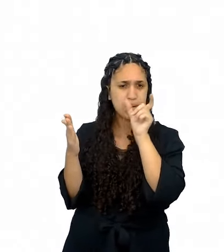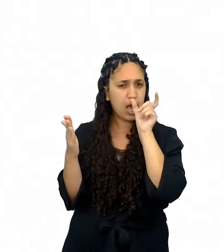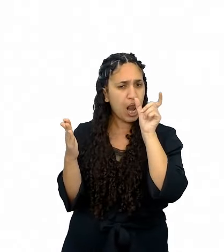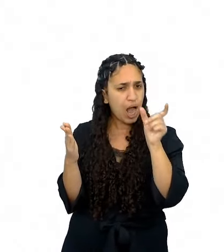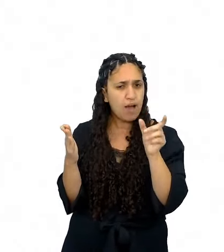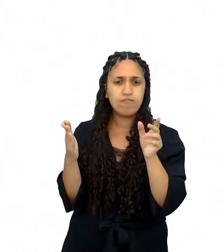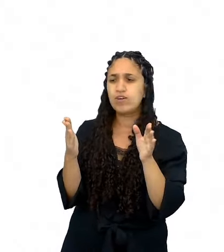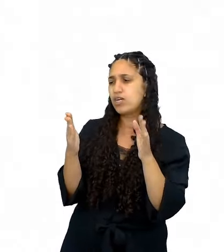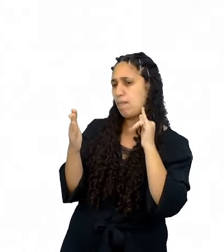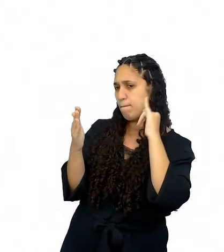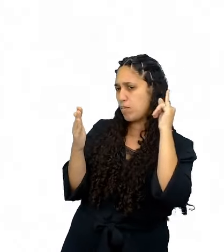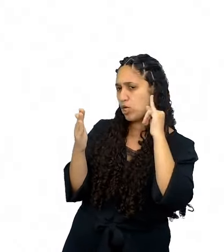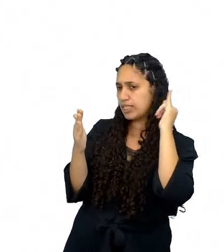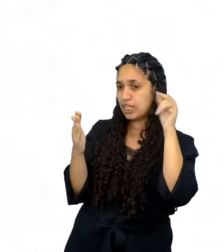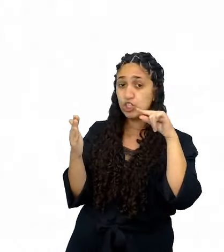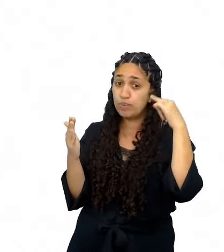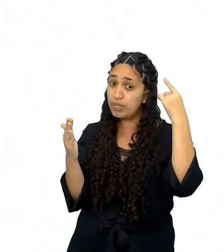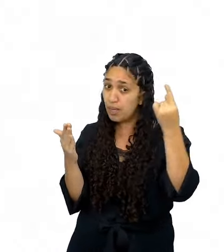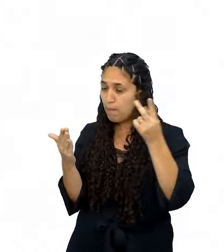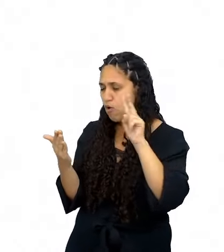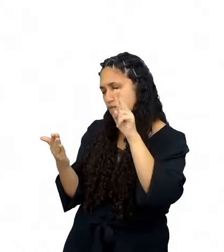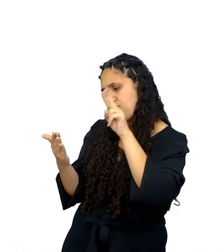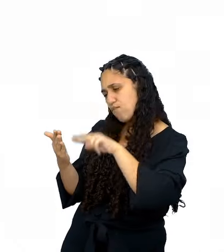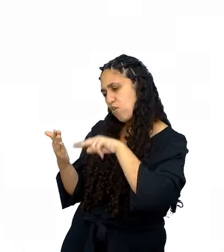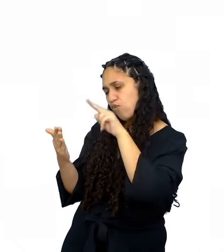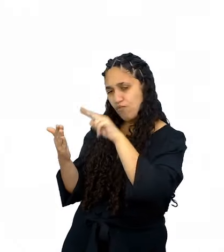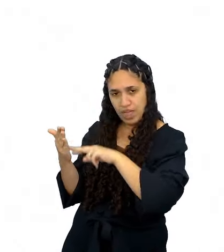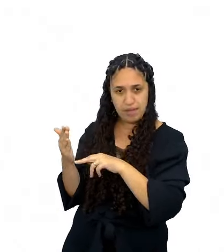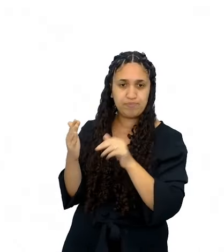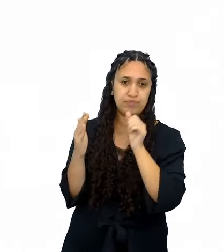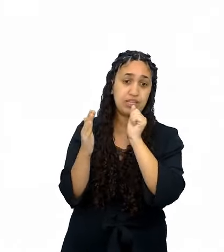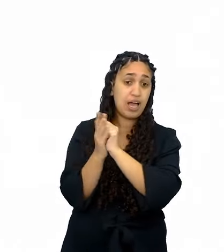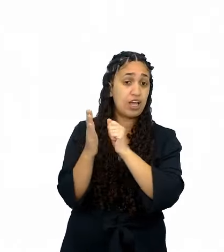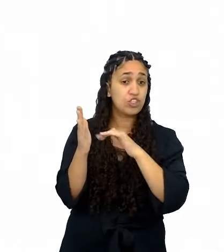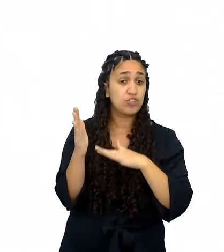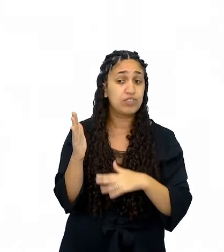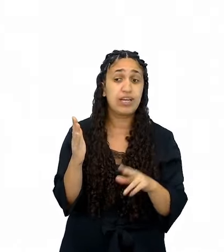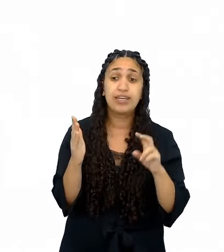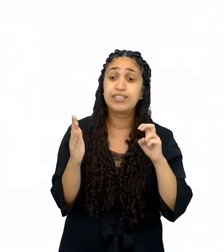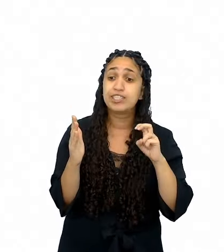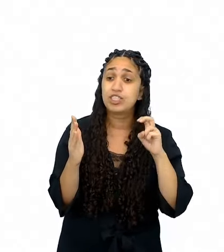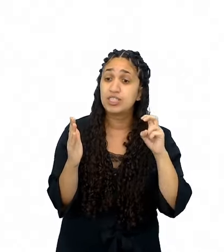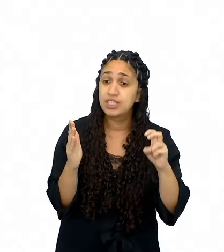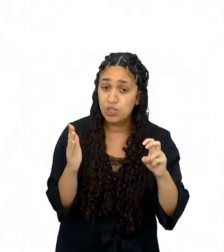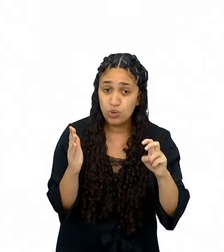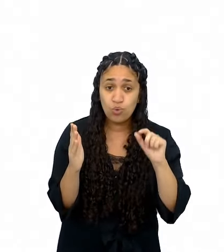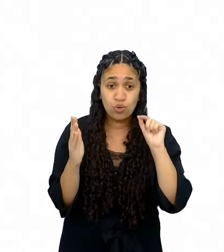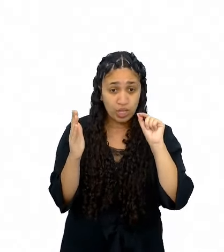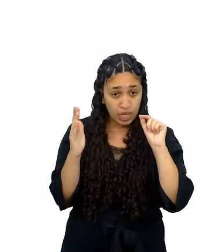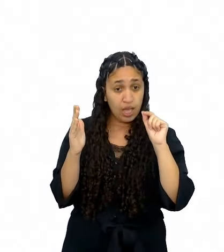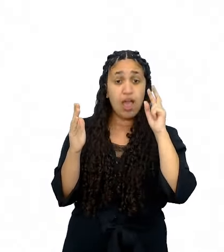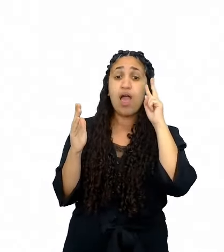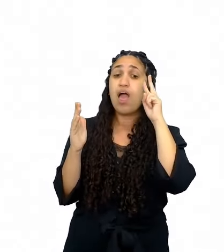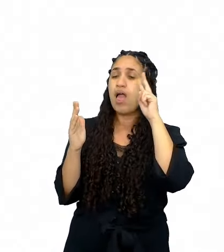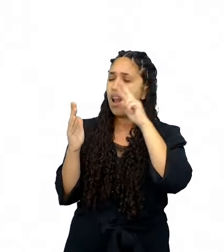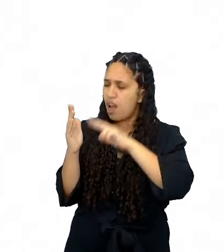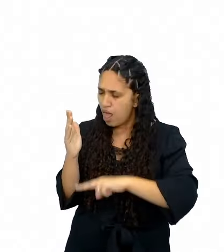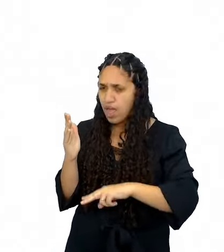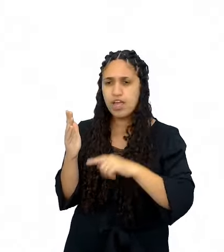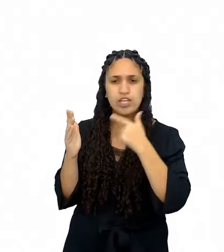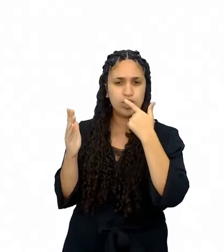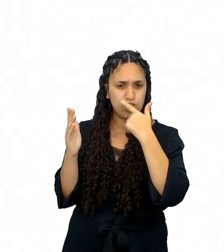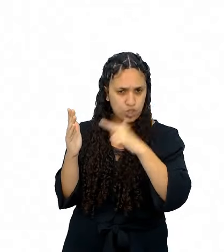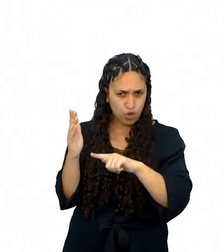para reler em cada trecho que foi sublinhado e foi anotado, para então elaborar o